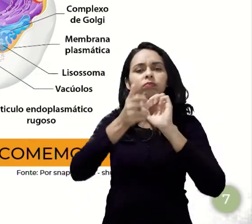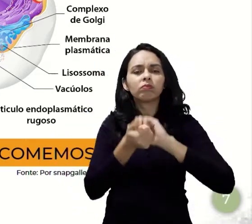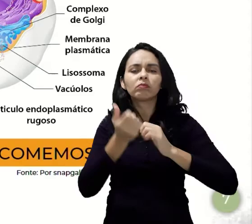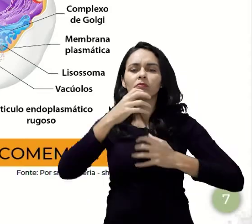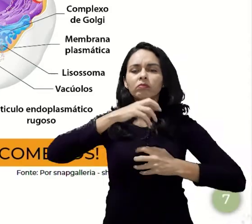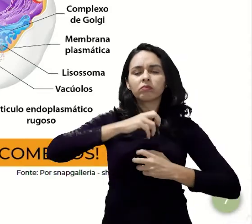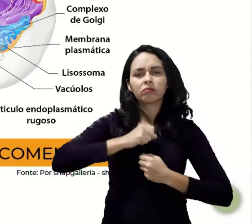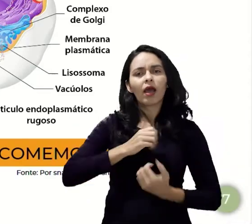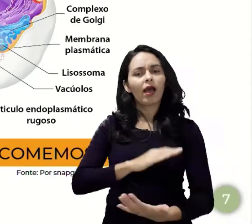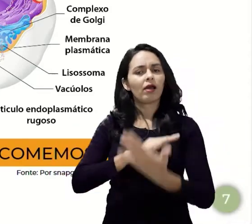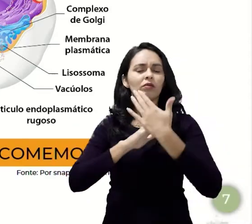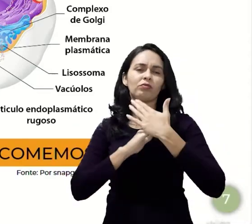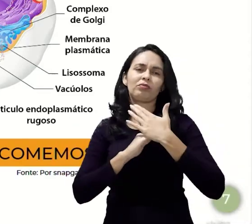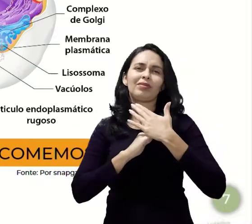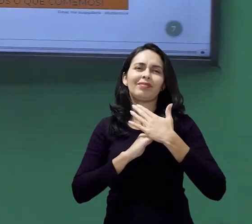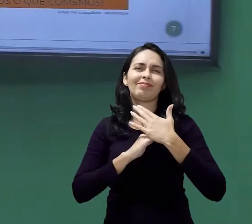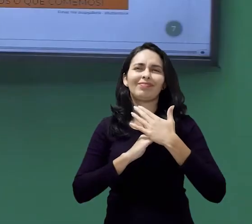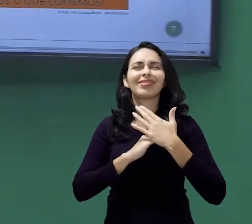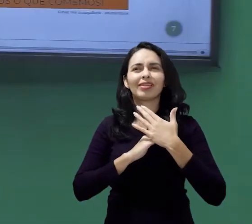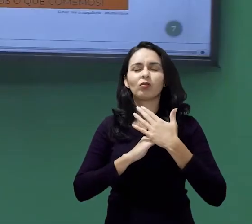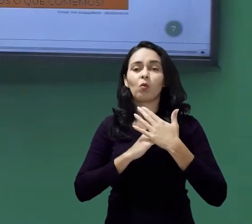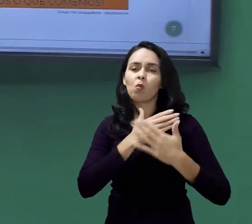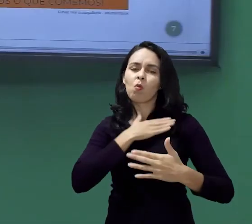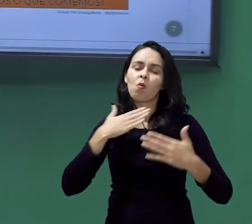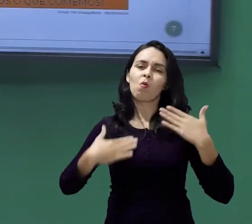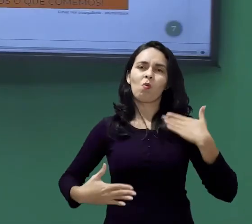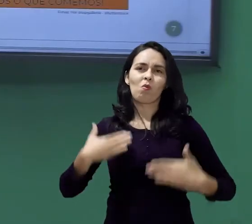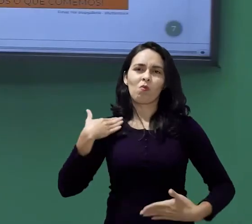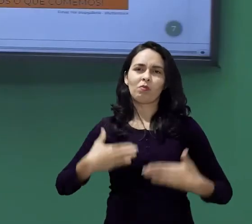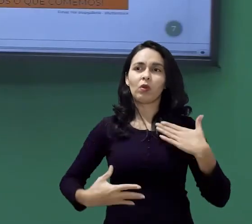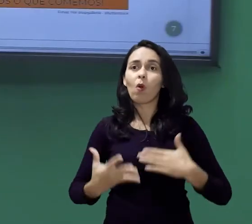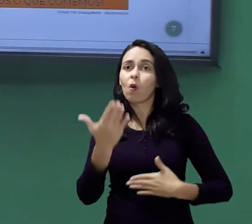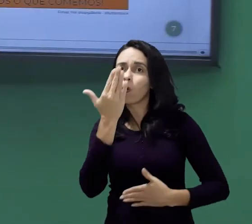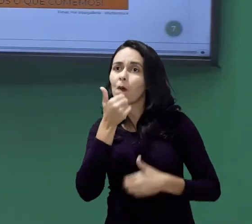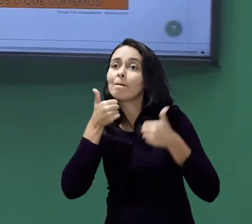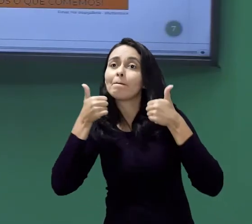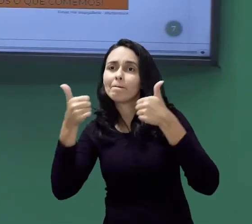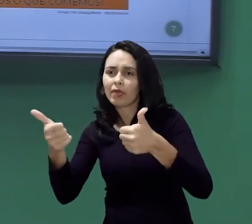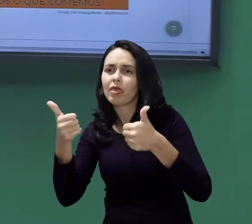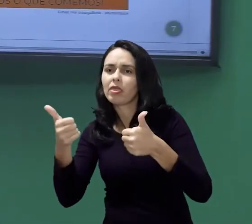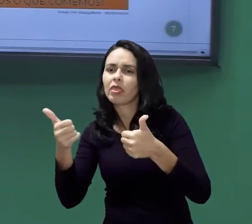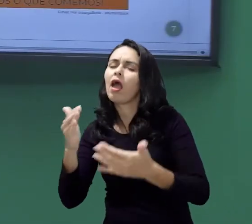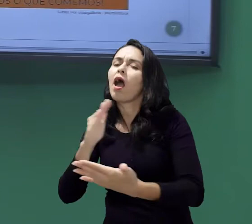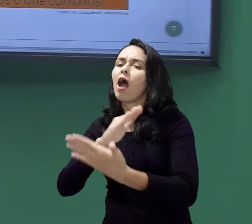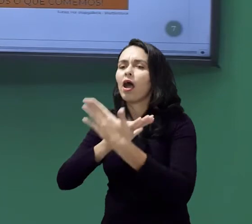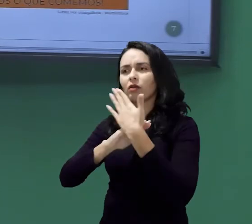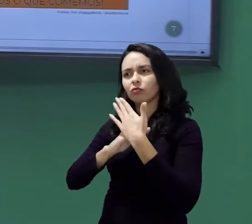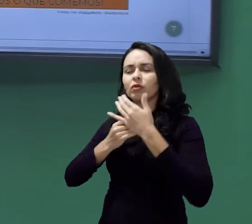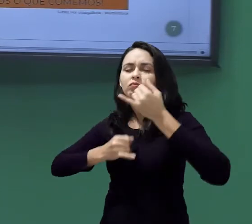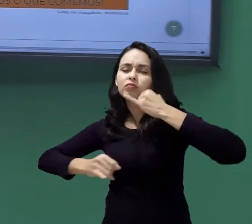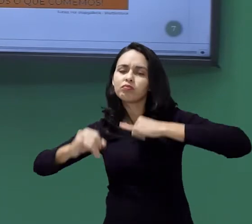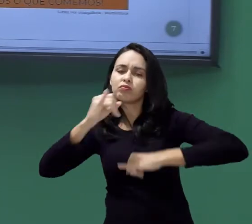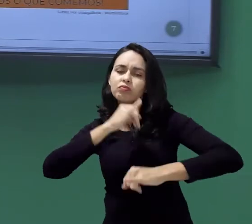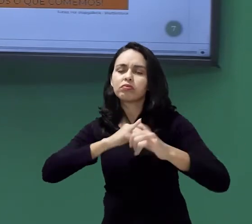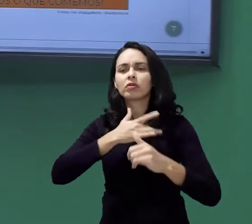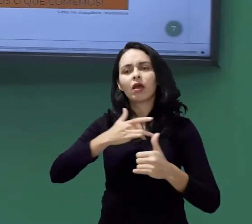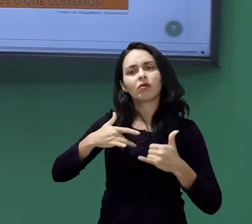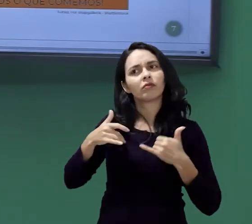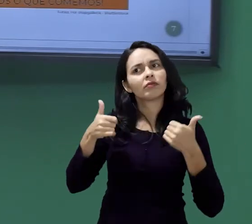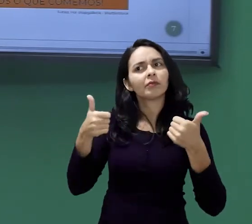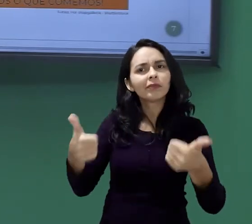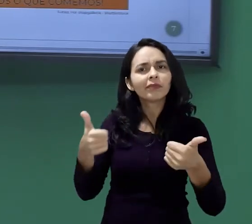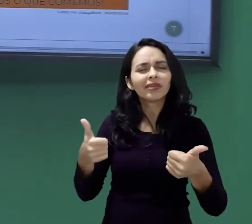serão consumidos por isso aquela máxima que diz somos o que comemos se nós somos o que comemos